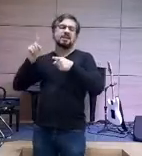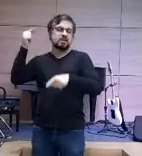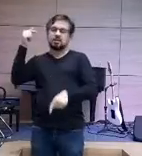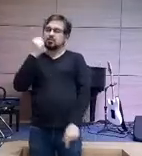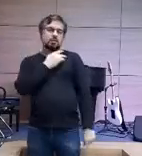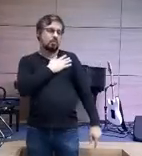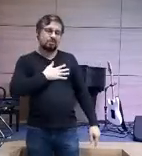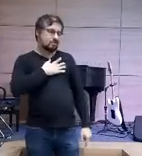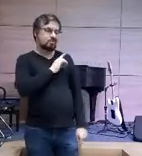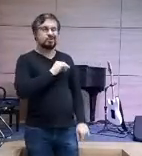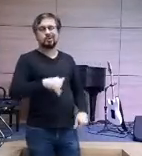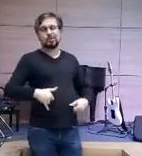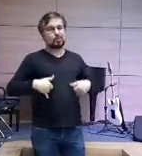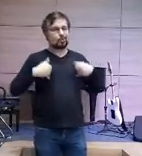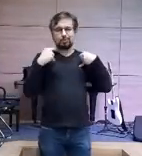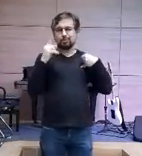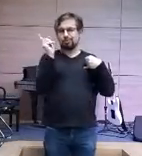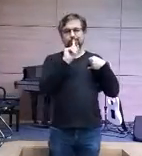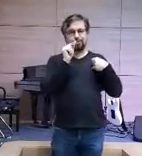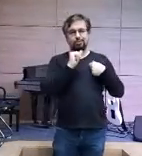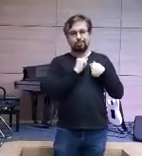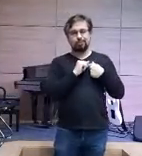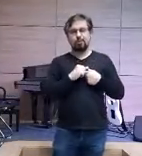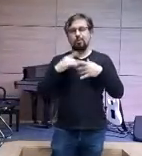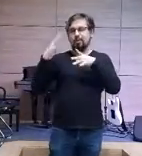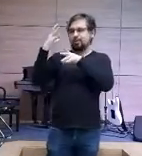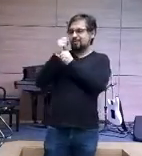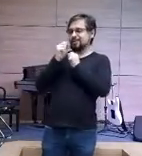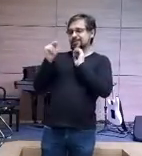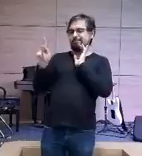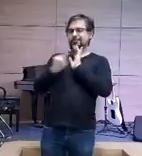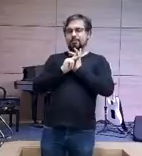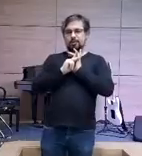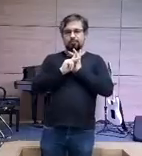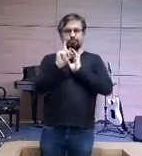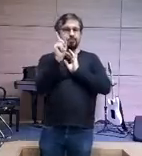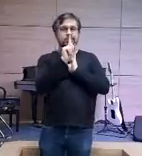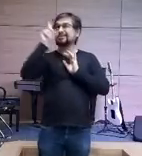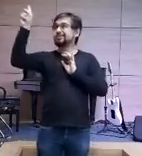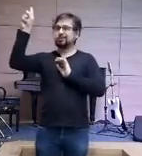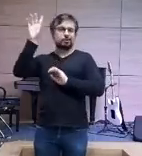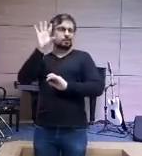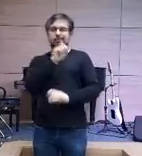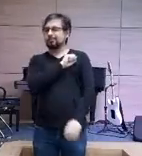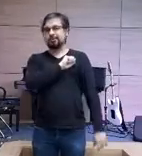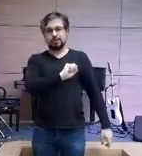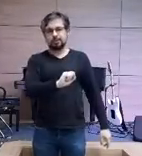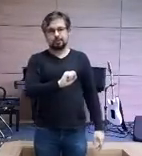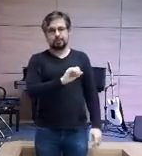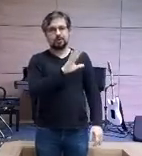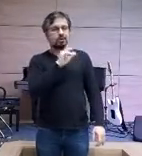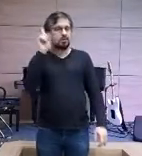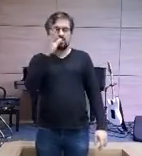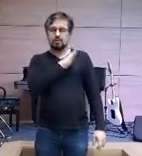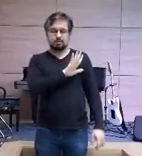não se agrada de qualquer orgulho ou confiança em si próprio que